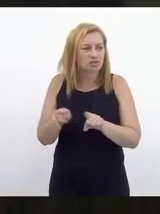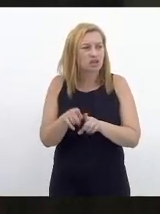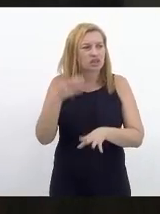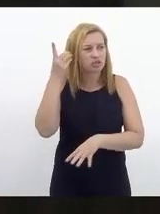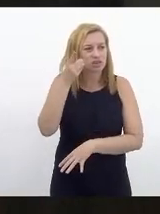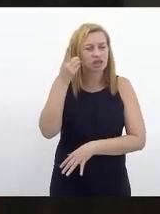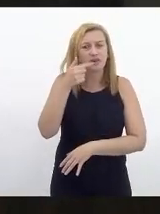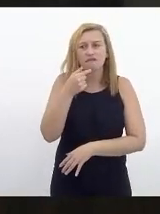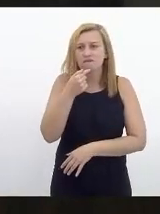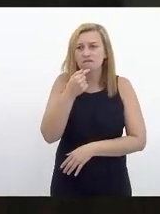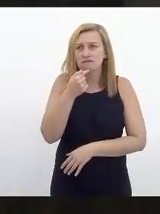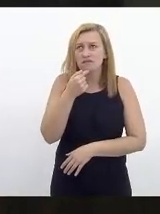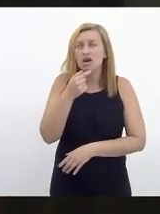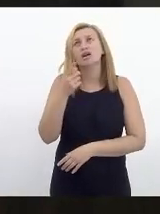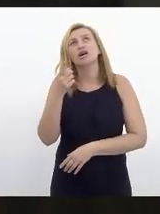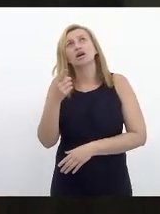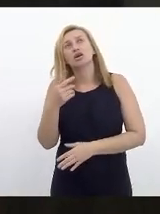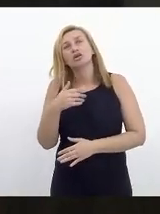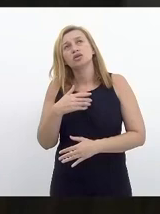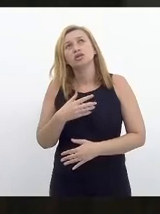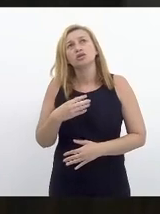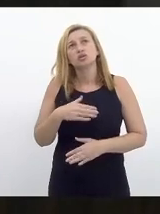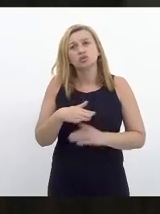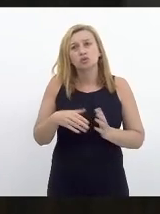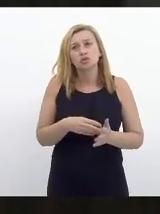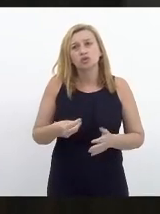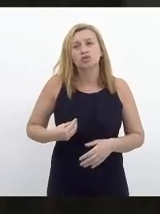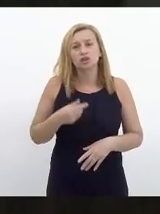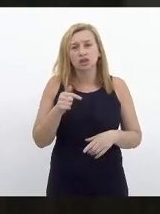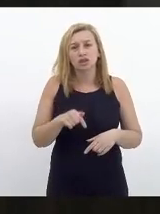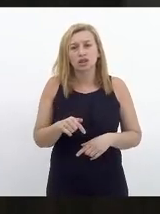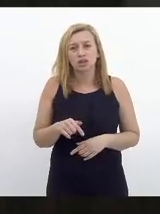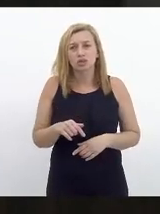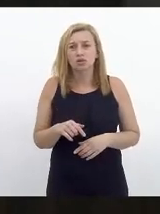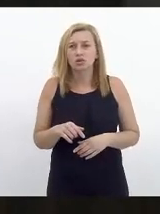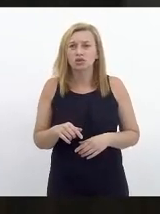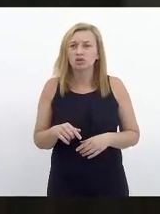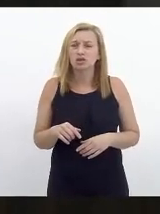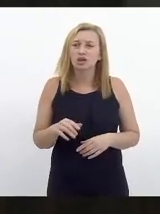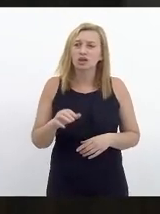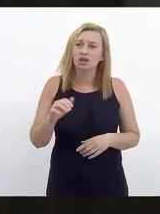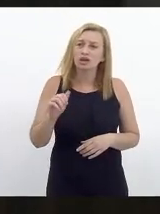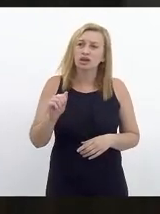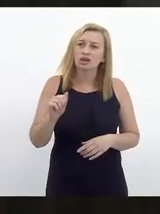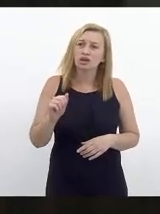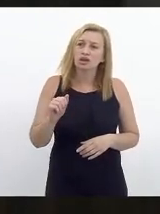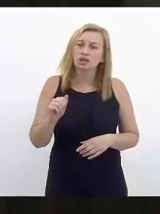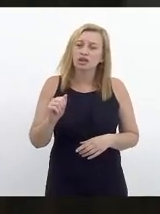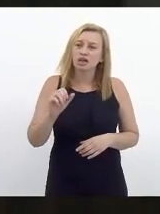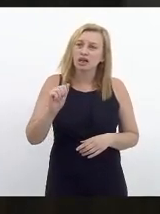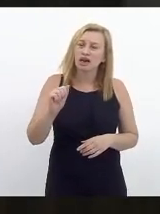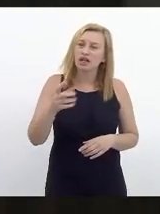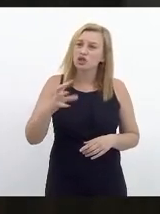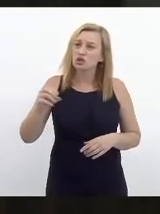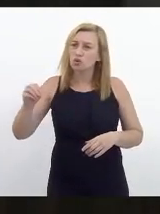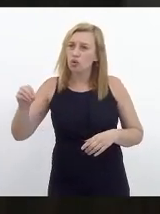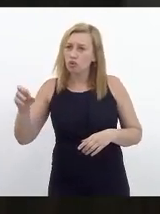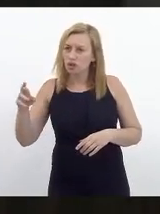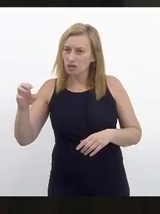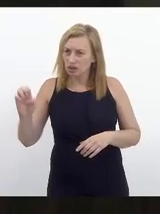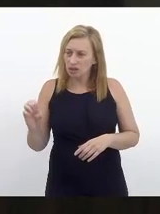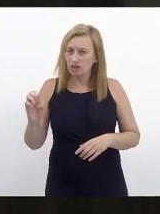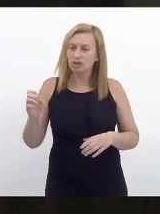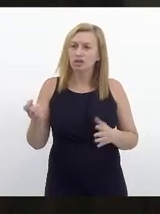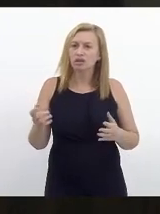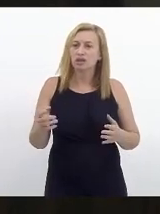deputada e deputados aqui presentes, uns açougues na Zona Oeste, que esses ossos que a gente está vendo